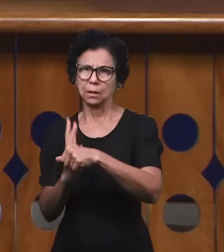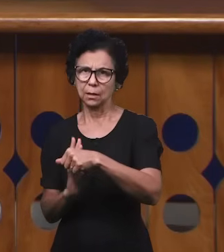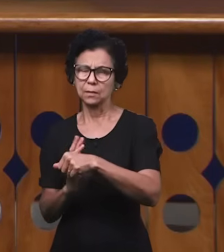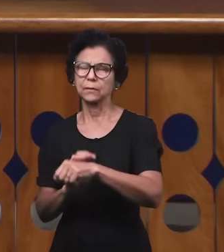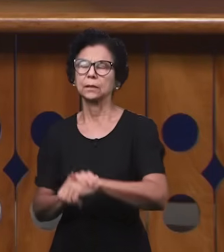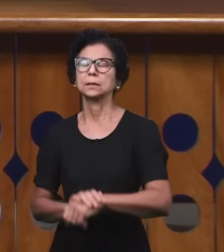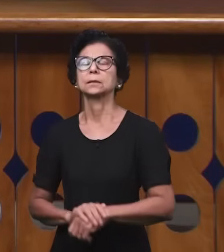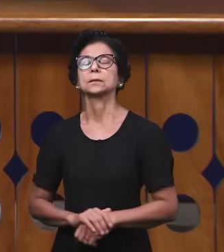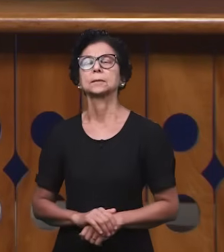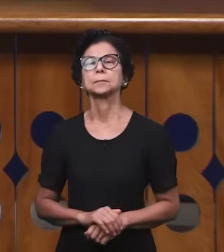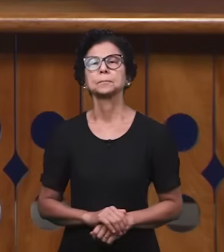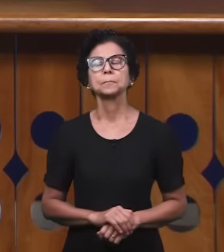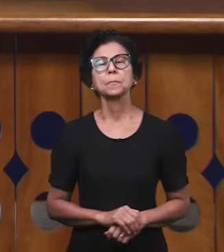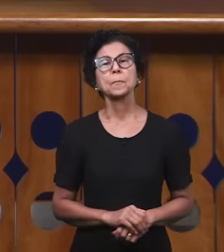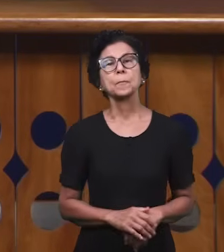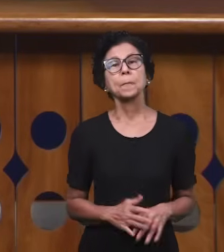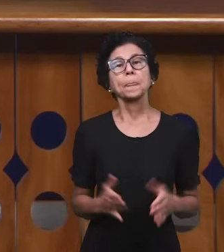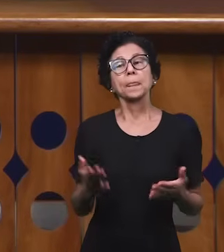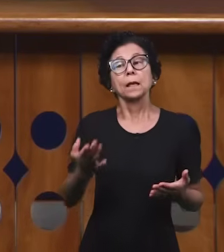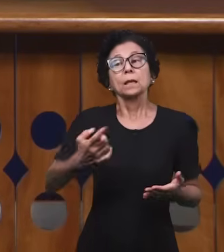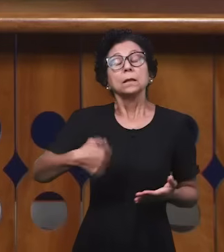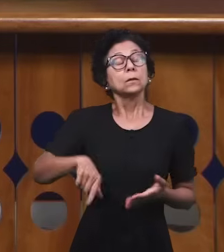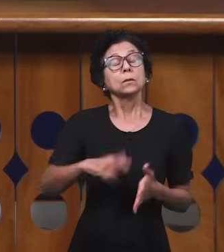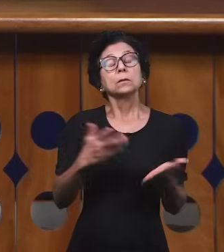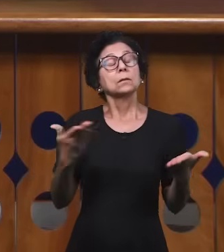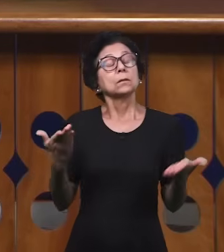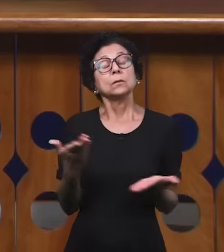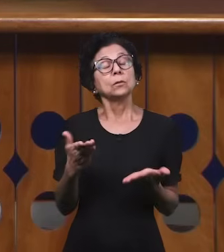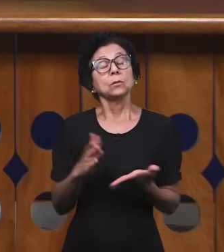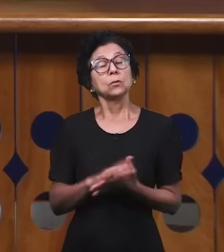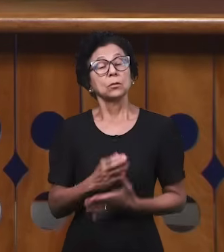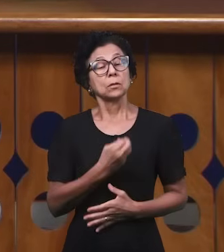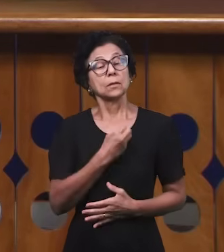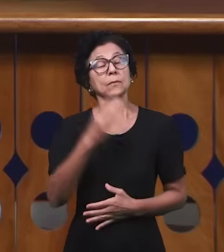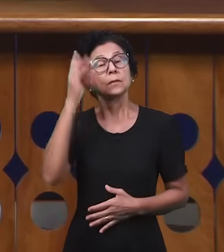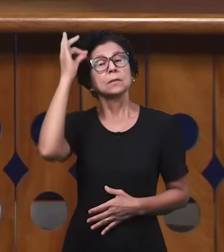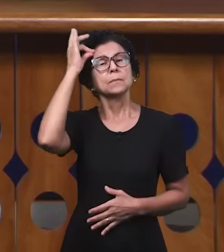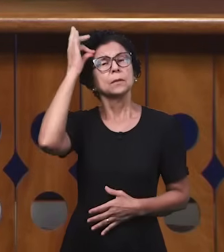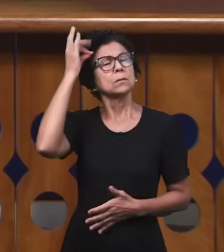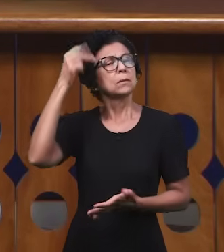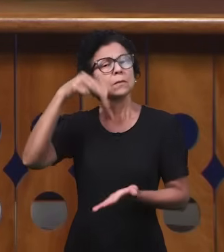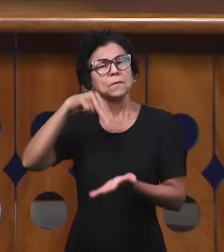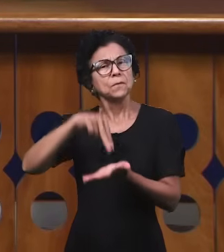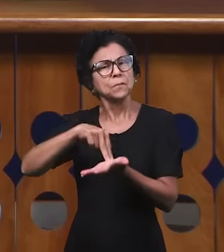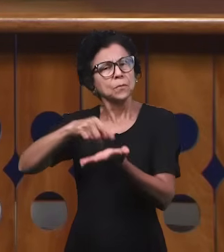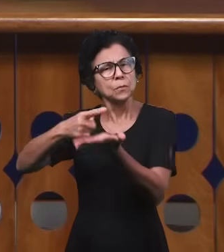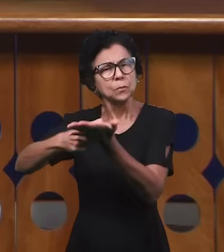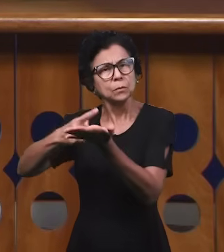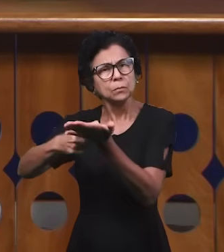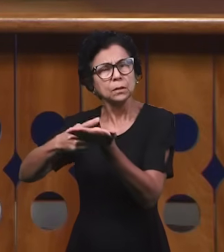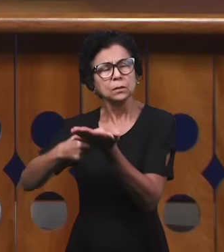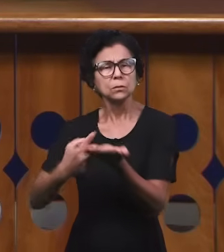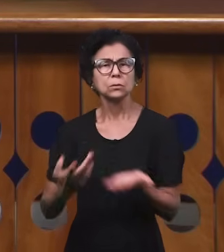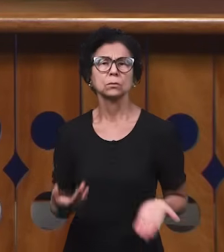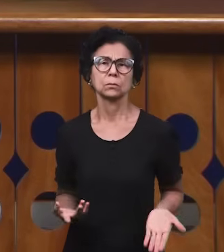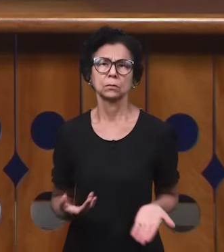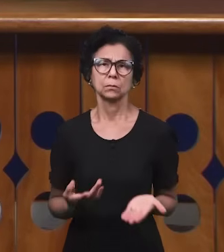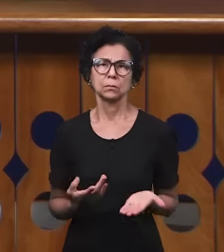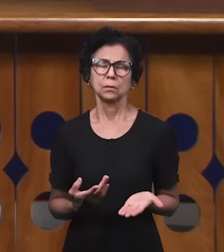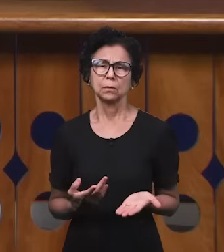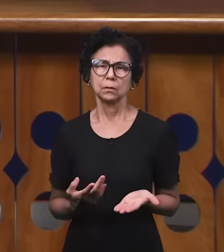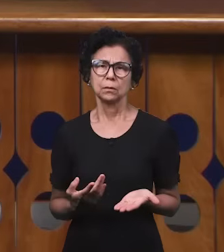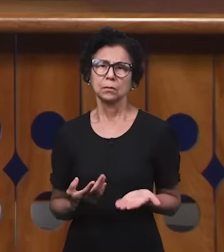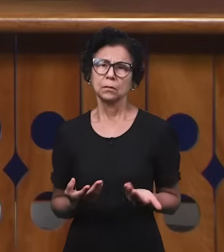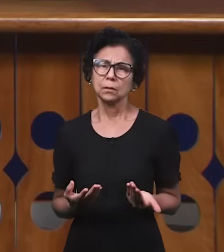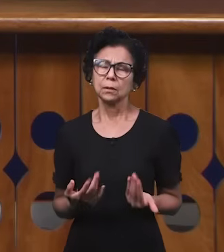ensinam termos um posicionamento espiritual para tomarmos decisões ligadas à vida profissional. Se